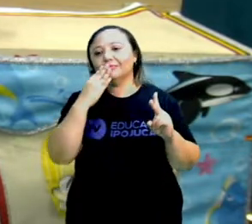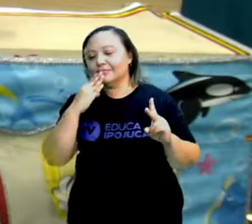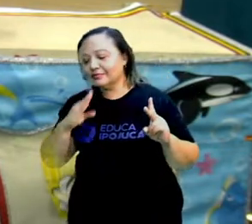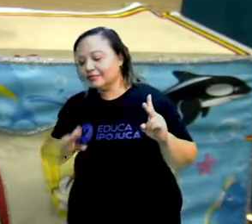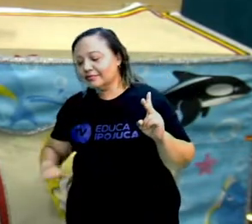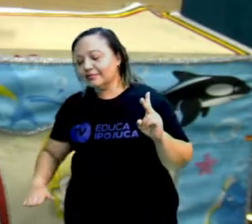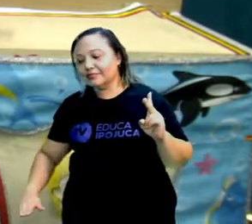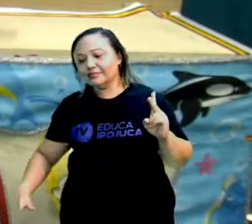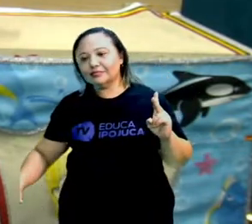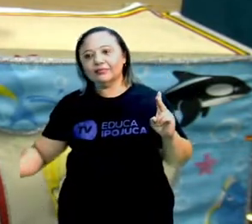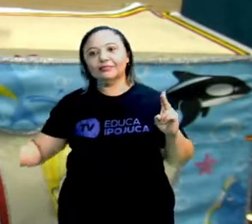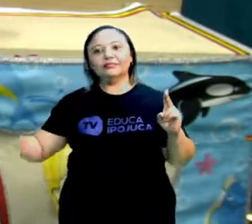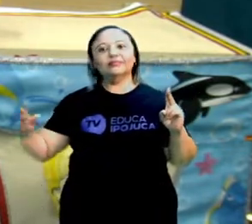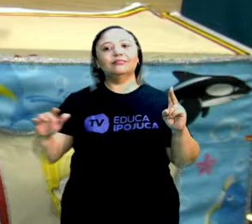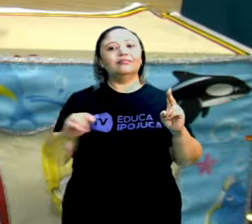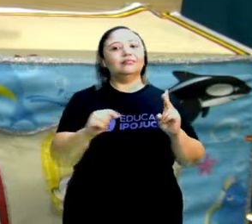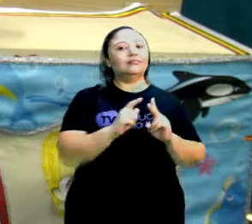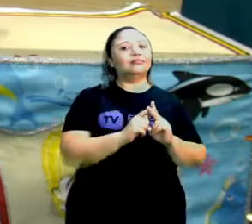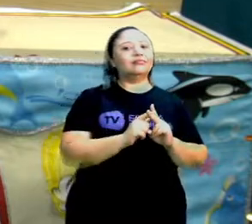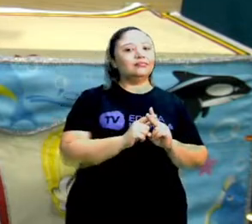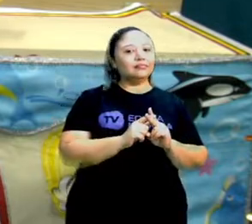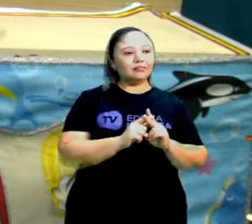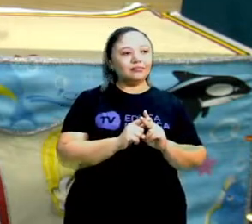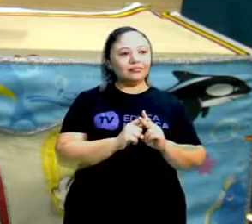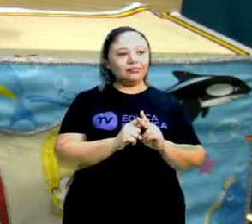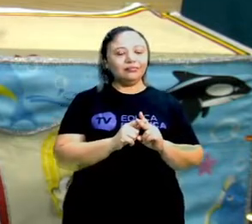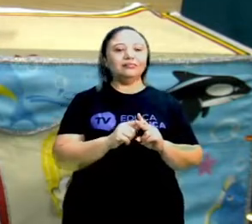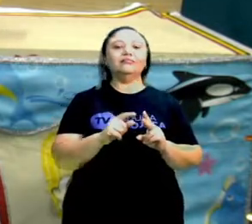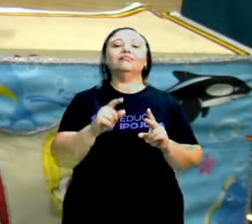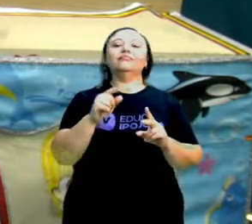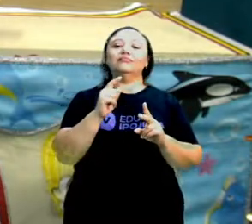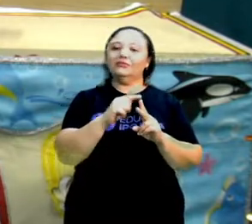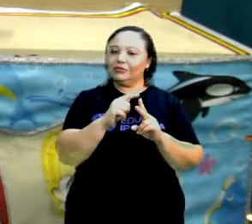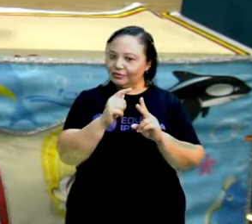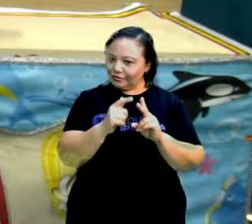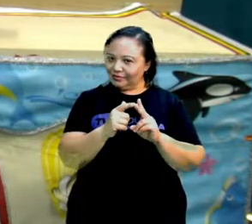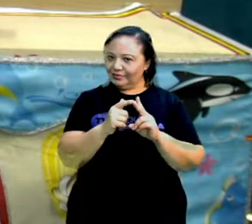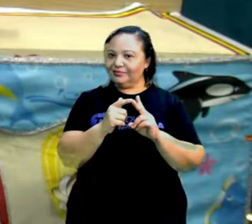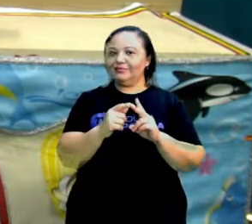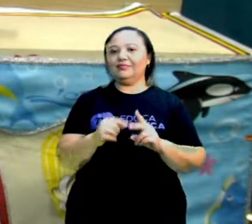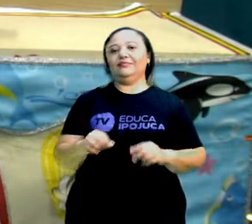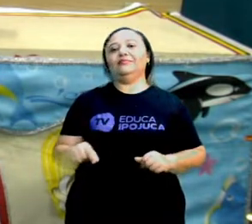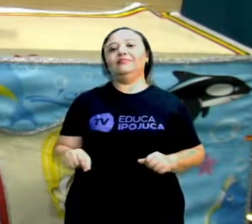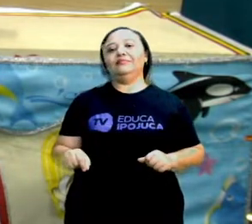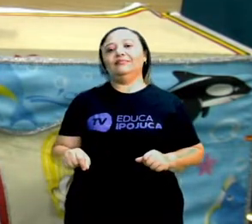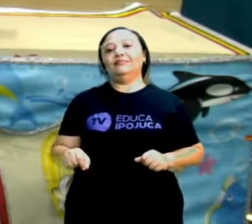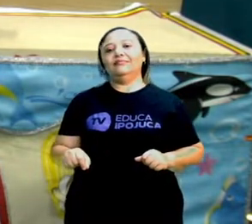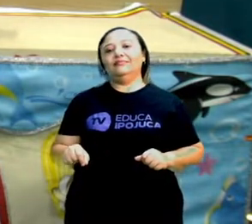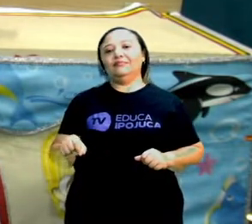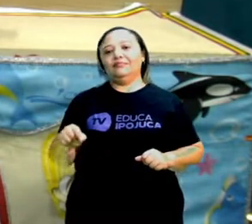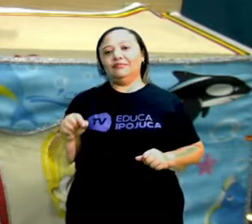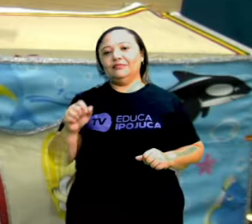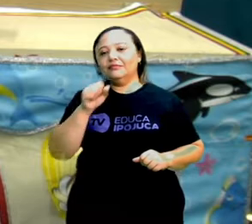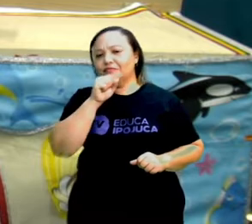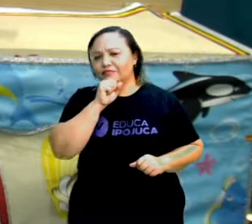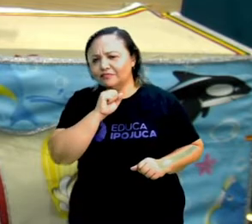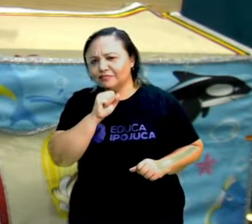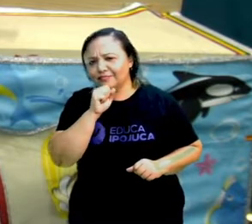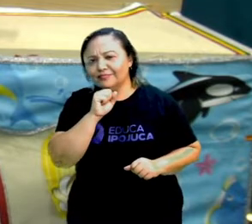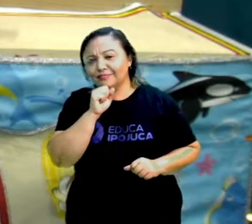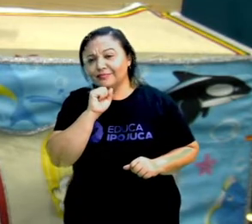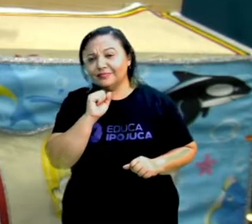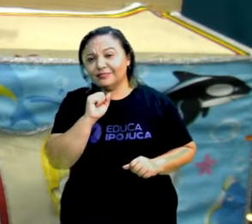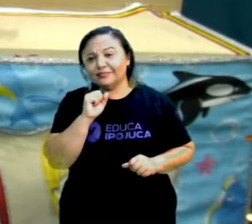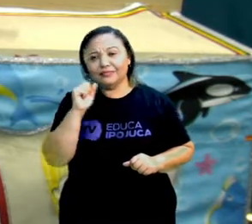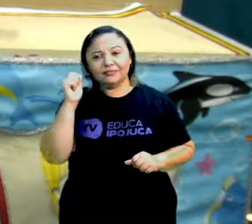tá. Entendeu agora por causa dos anões? Transformou em 2 anões, criança. bem velhinho,